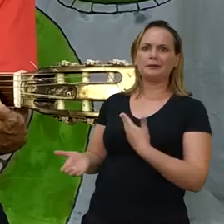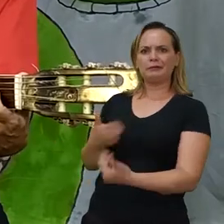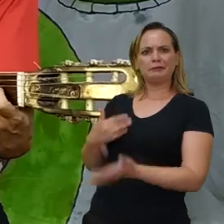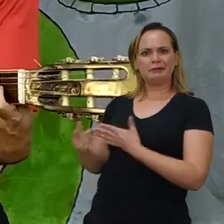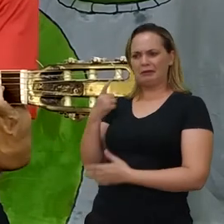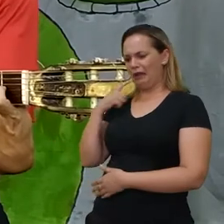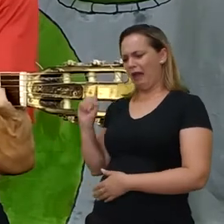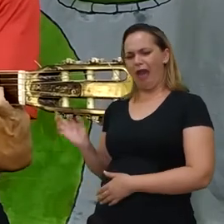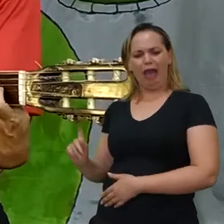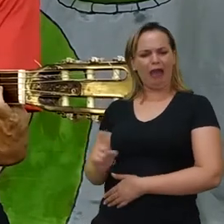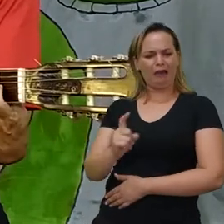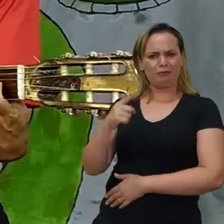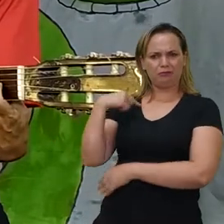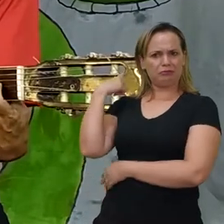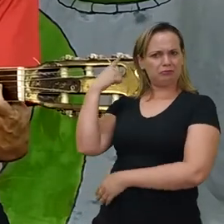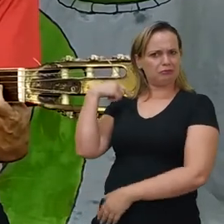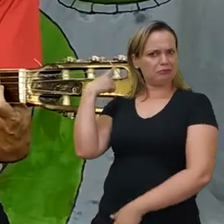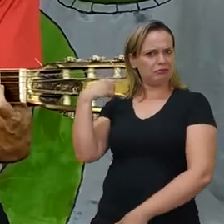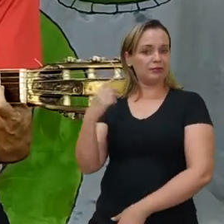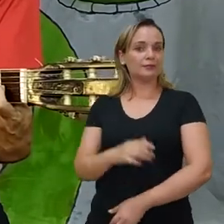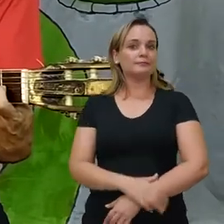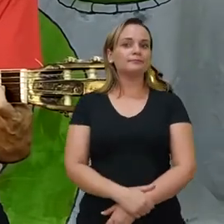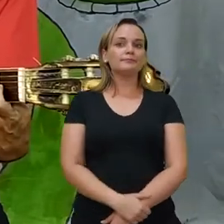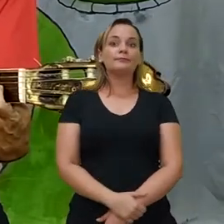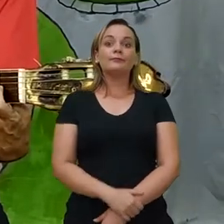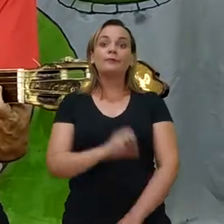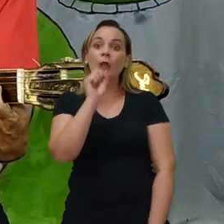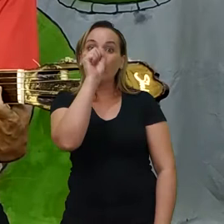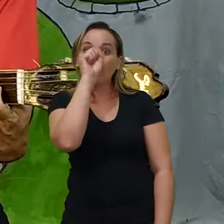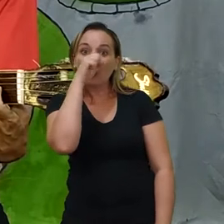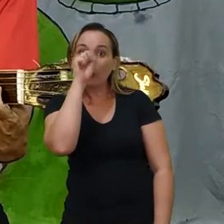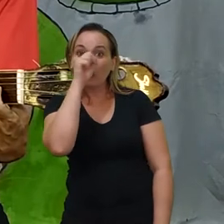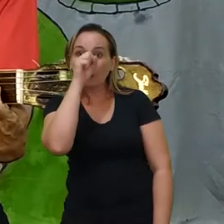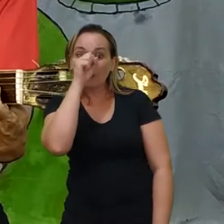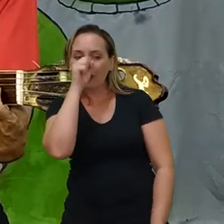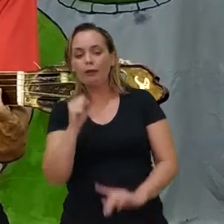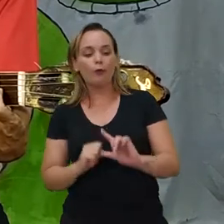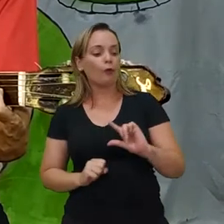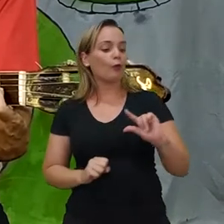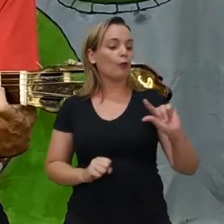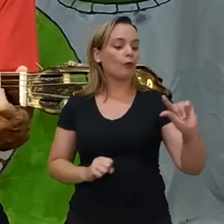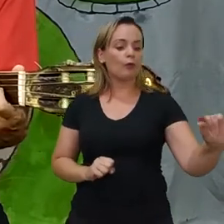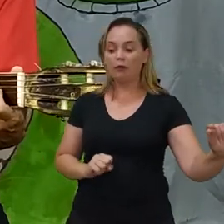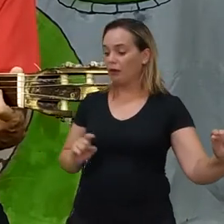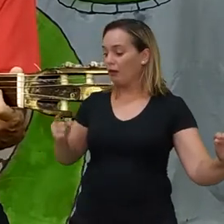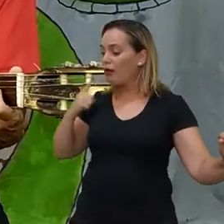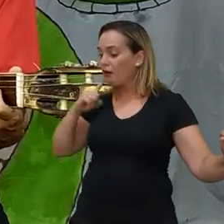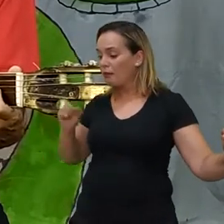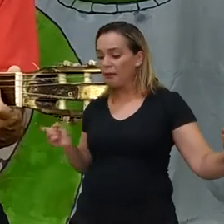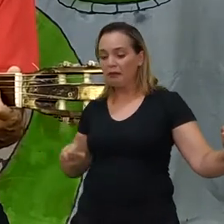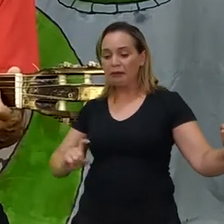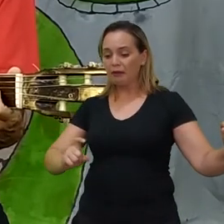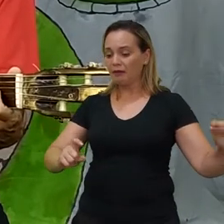mais doidinho. E o porquinho se retirou, deixando ali o nosso ratinho, com a